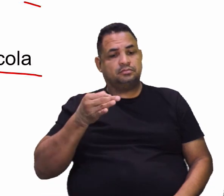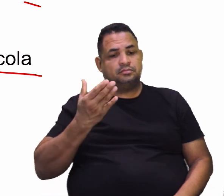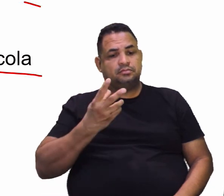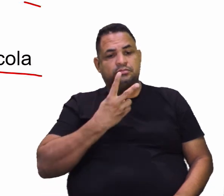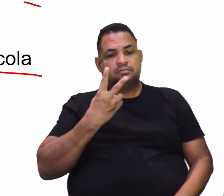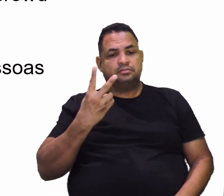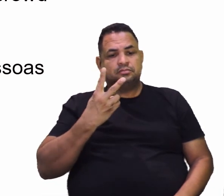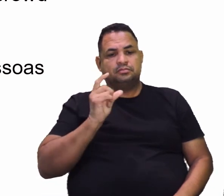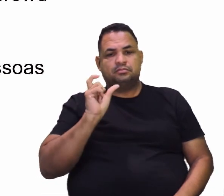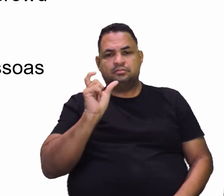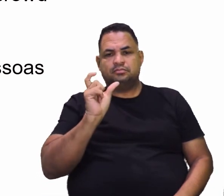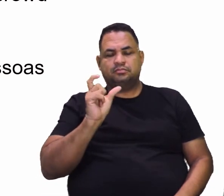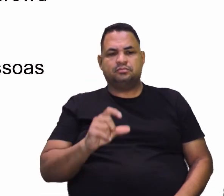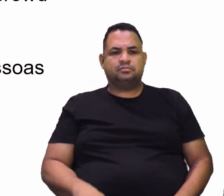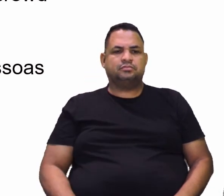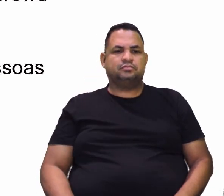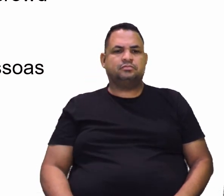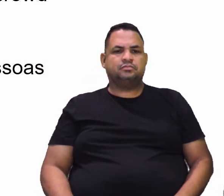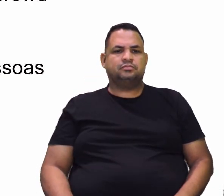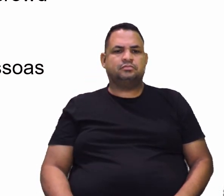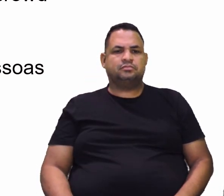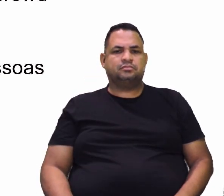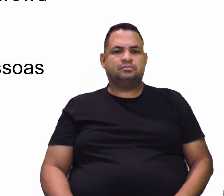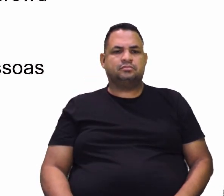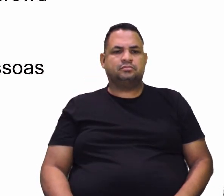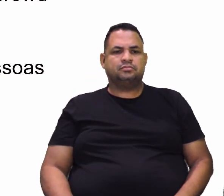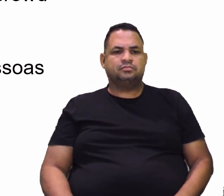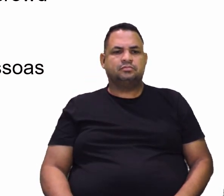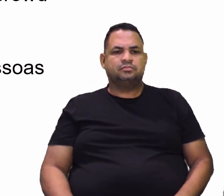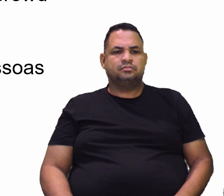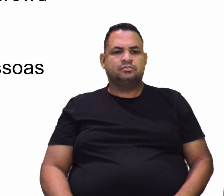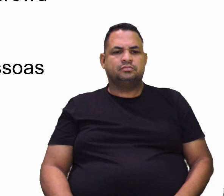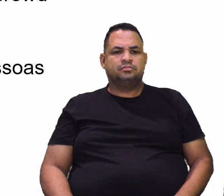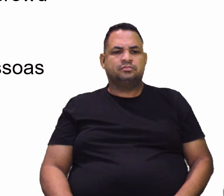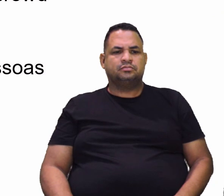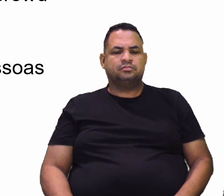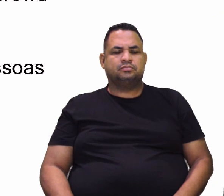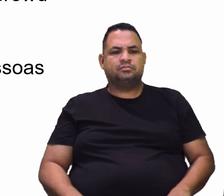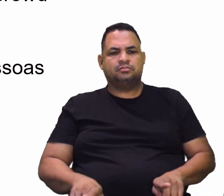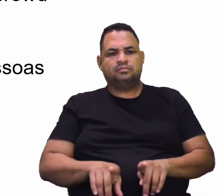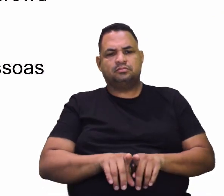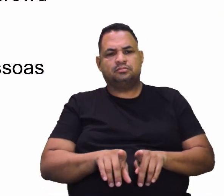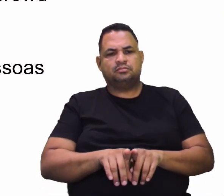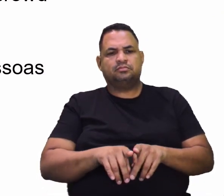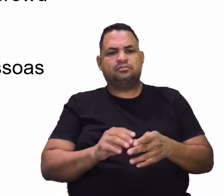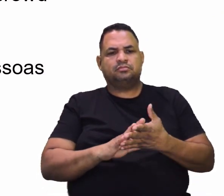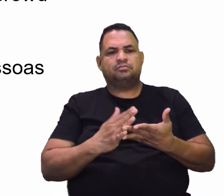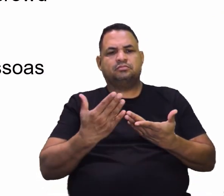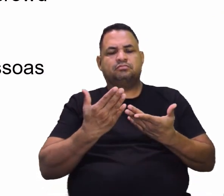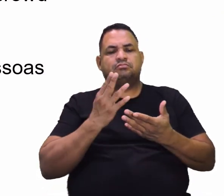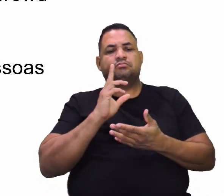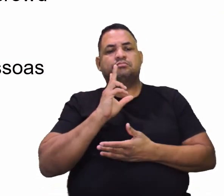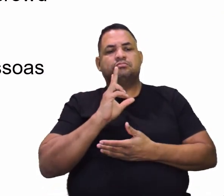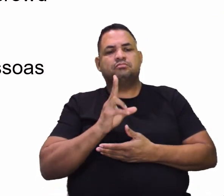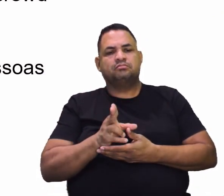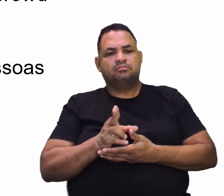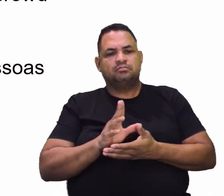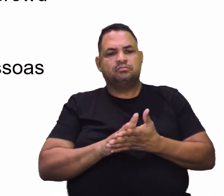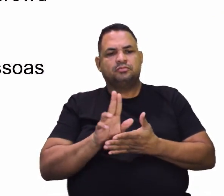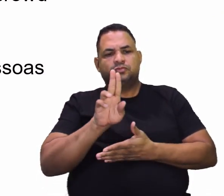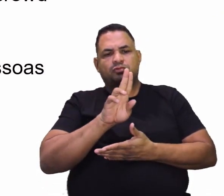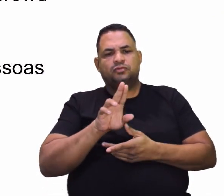a segunda palavra é a palavra affect, que também fala da mesma forma, porém se escreve com